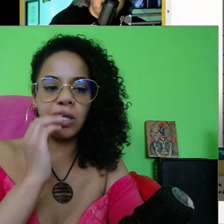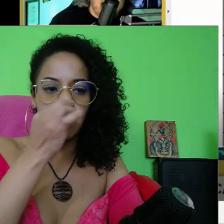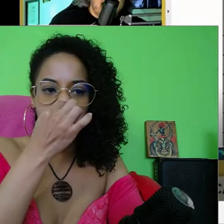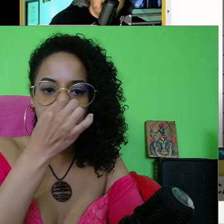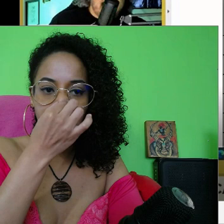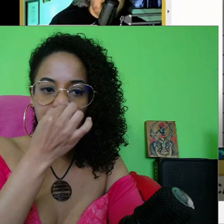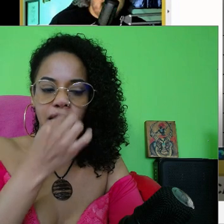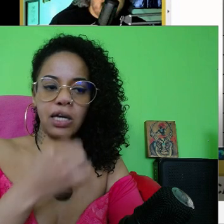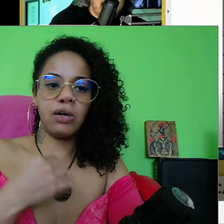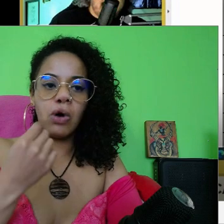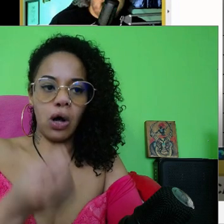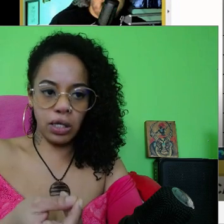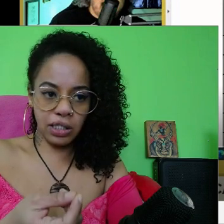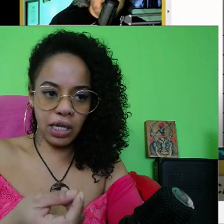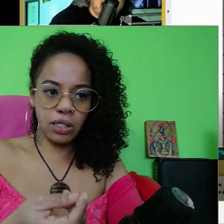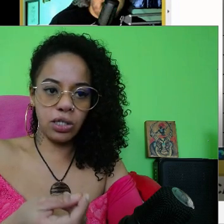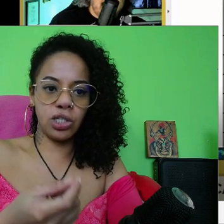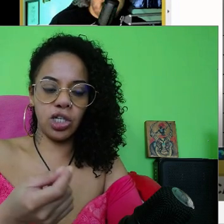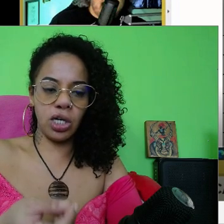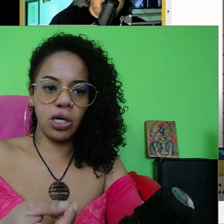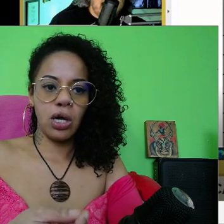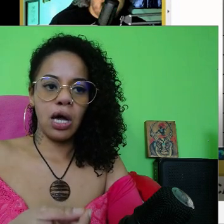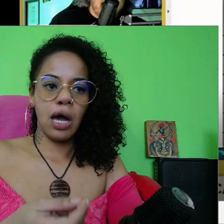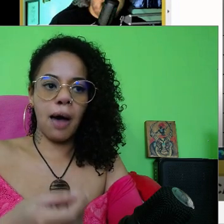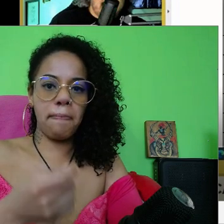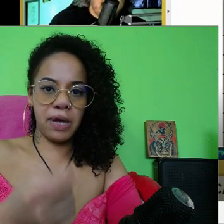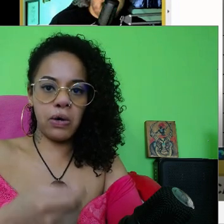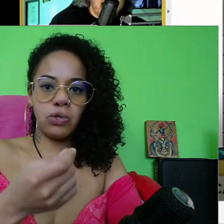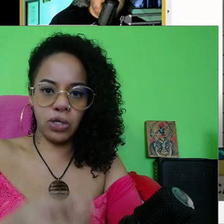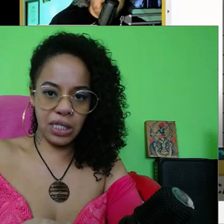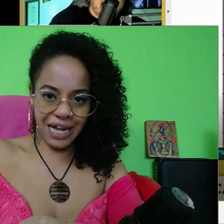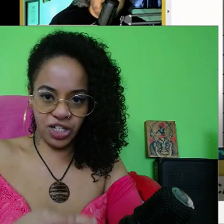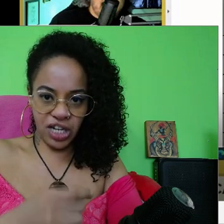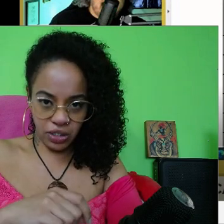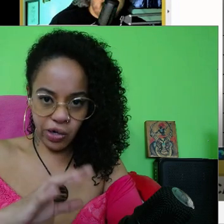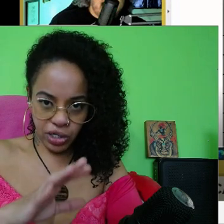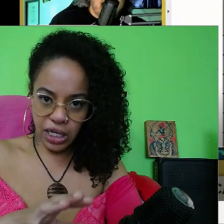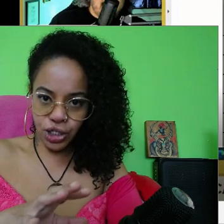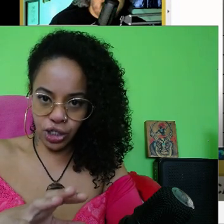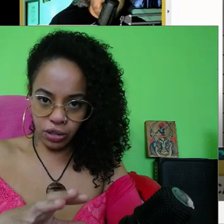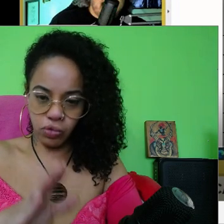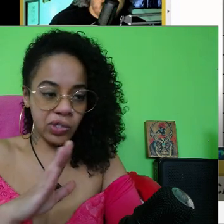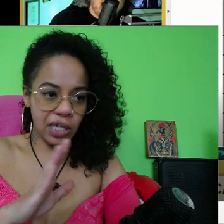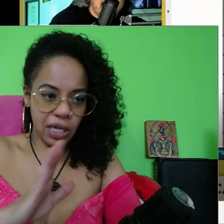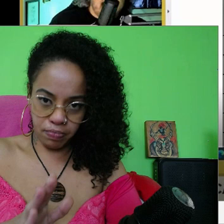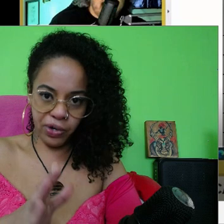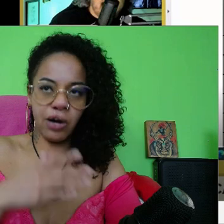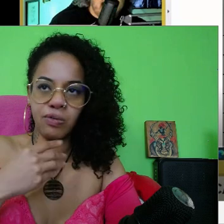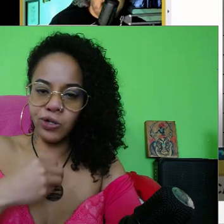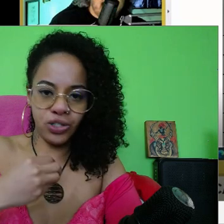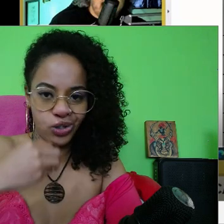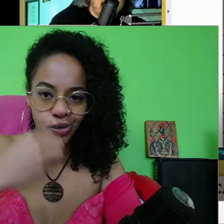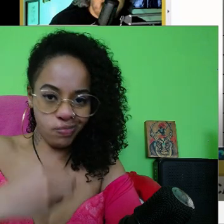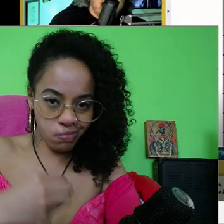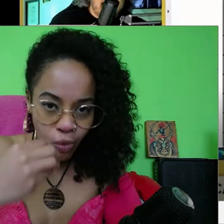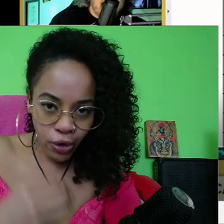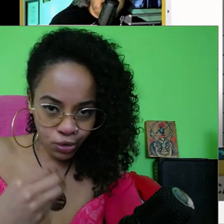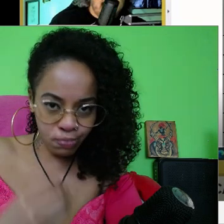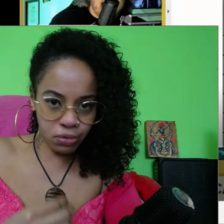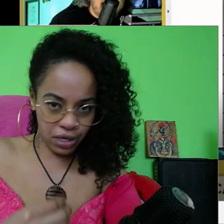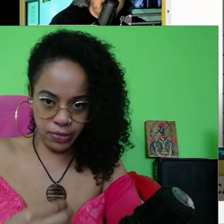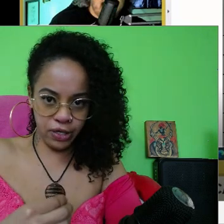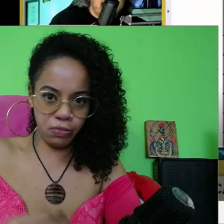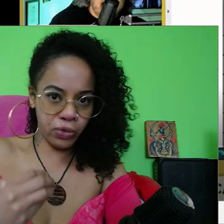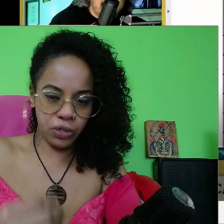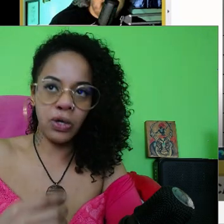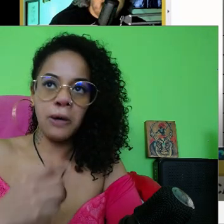você escureceu ali que não gosta de a pela autoridade é isso que eu entendi não sei porque como eu disse eu sou muito